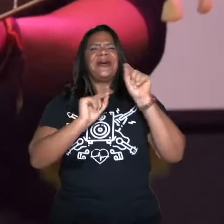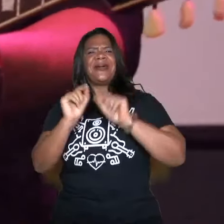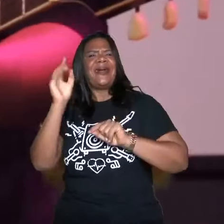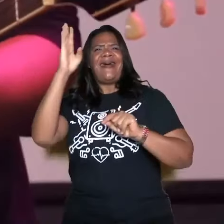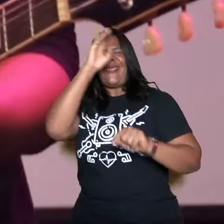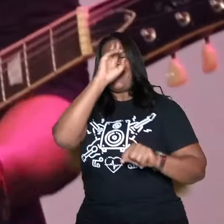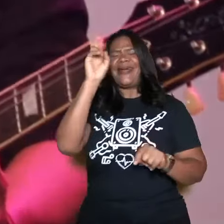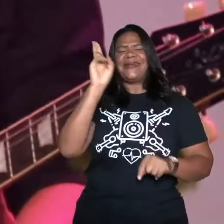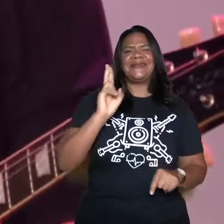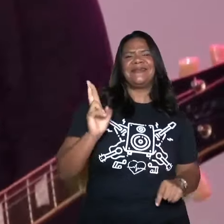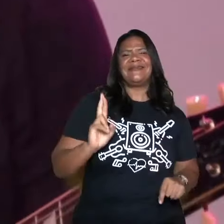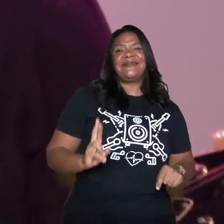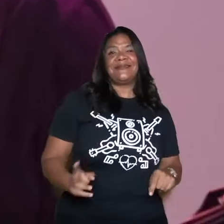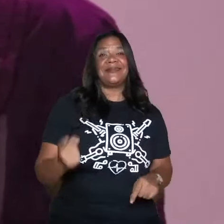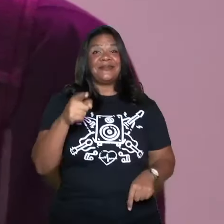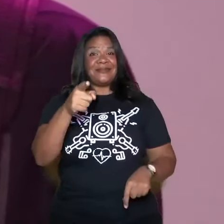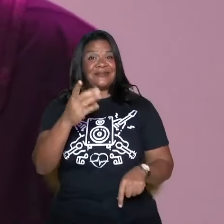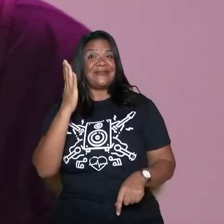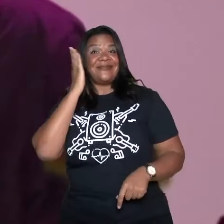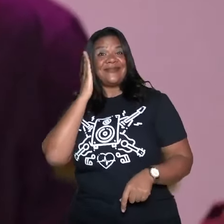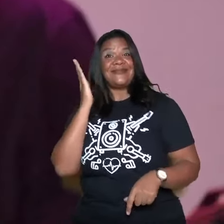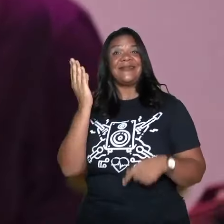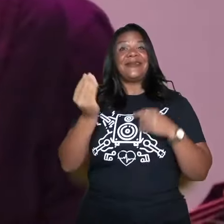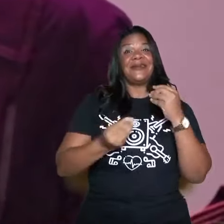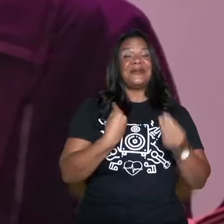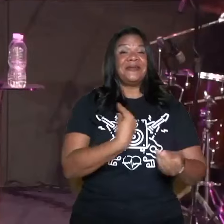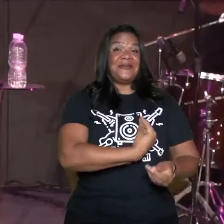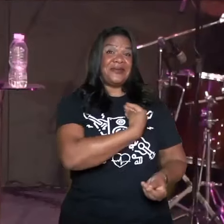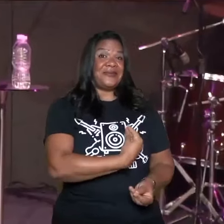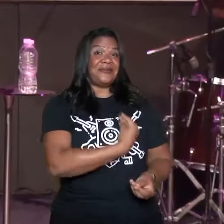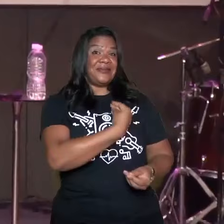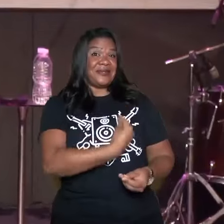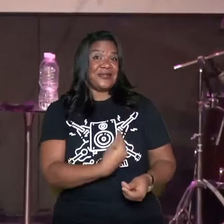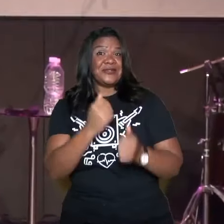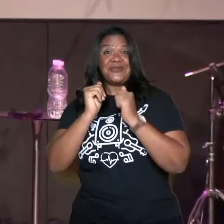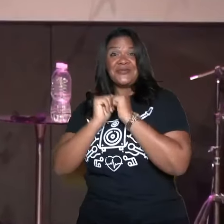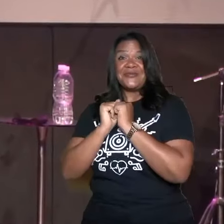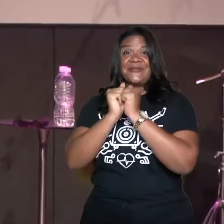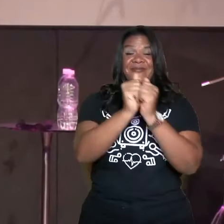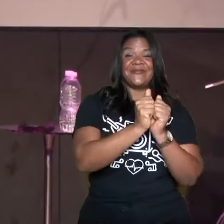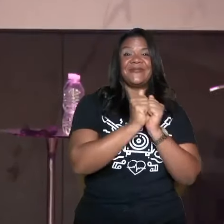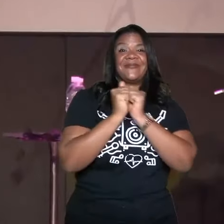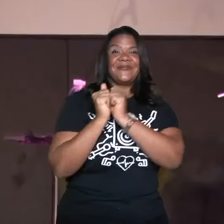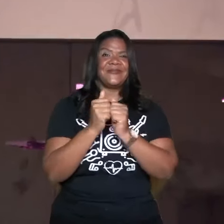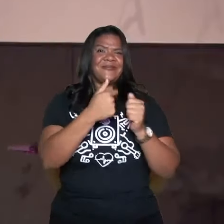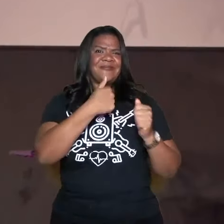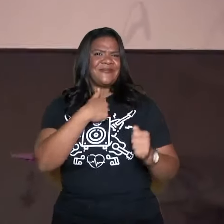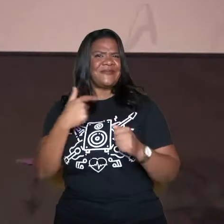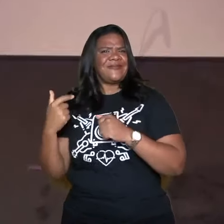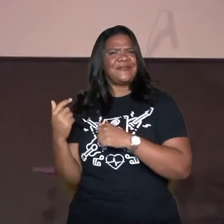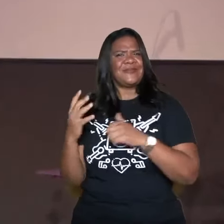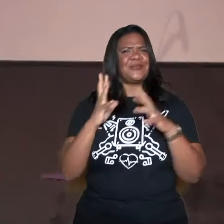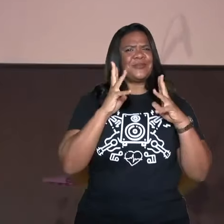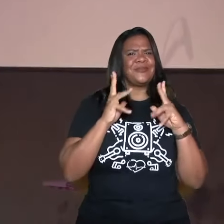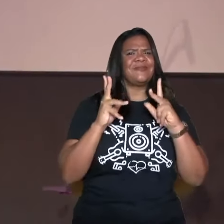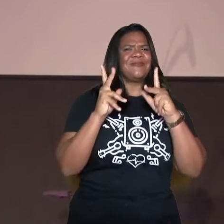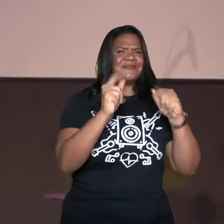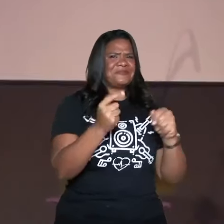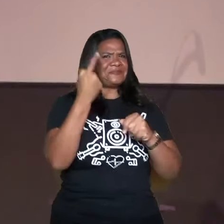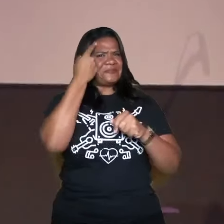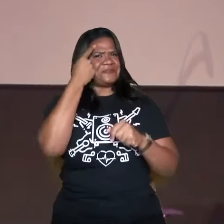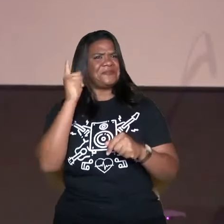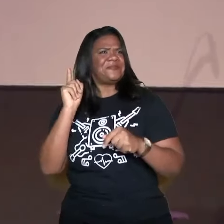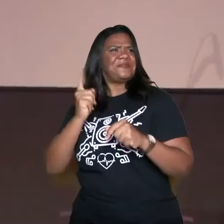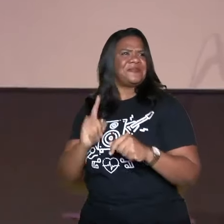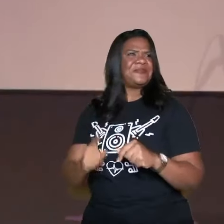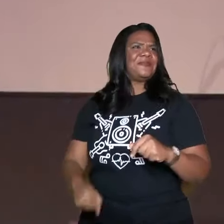religião. Você me diz, vai raspar sua barba, me dá tua touca que eu vou jogar